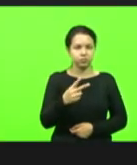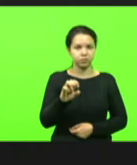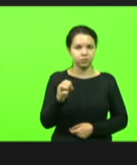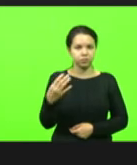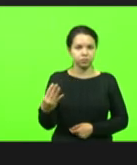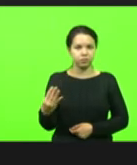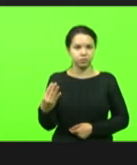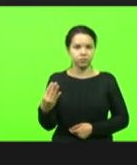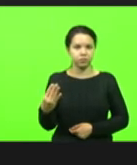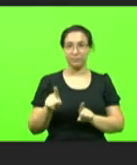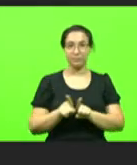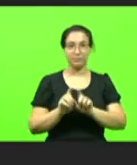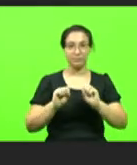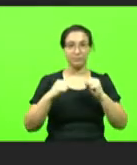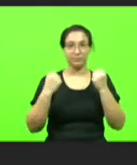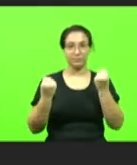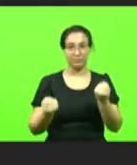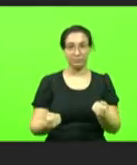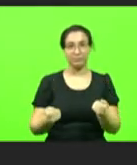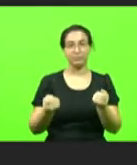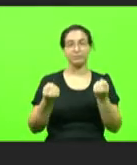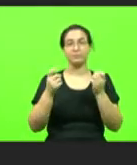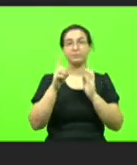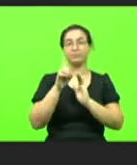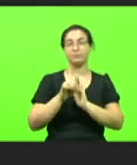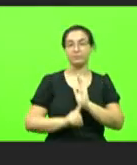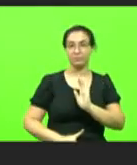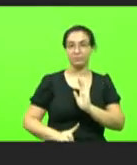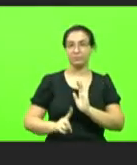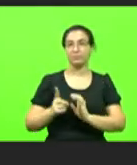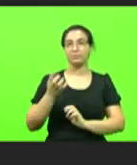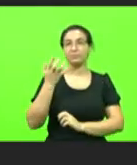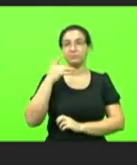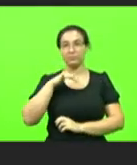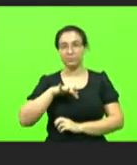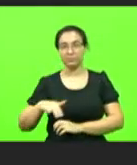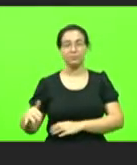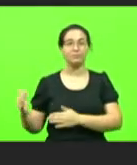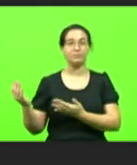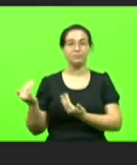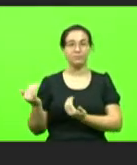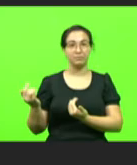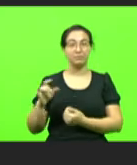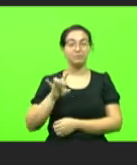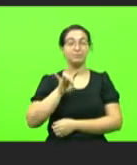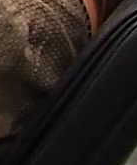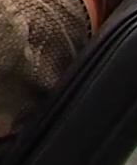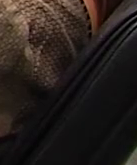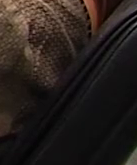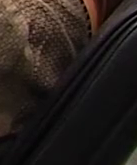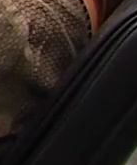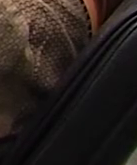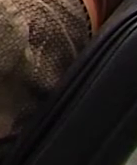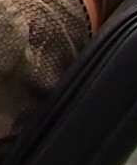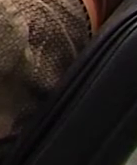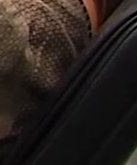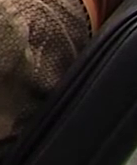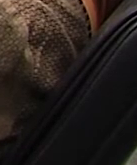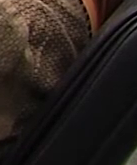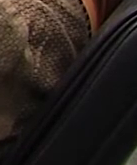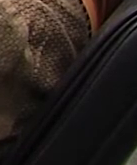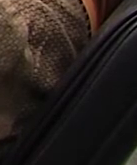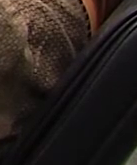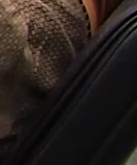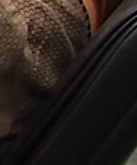adaptados a crianças deficientes a matéria é de autoria do deputado Ricardo Alba e ela está ficando cada Dirce heiderscheidt também foi